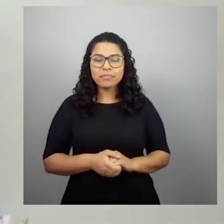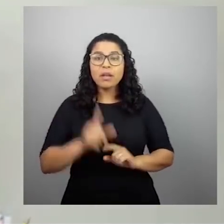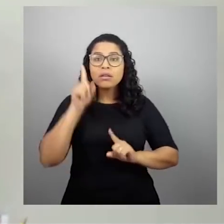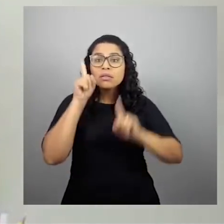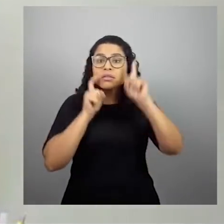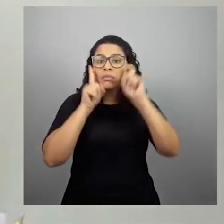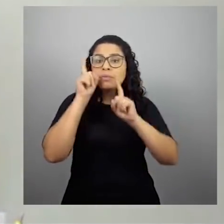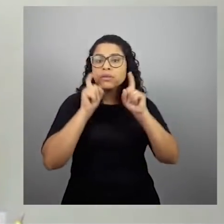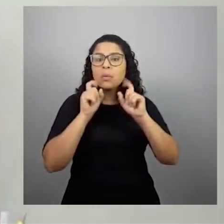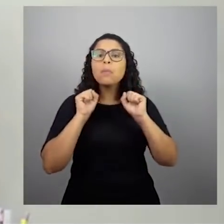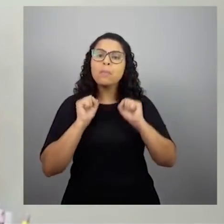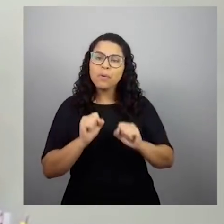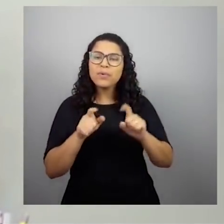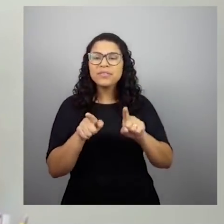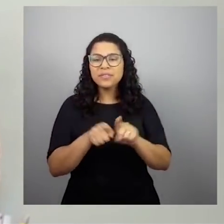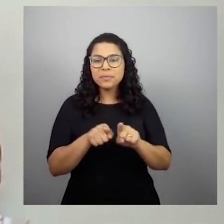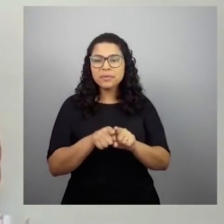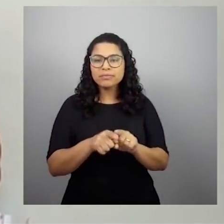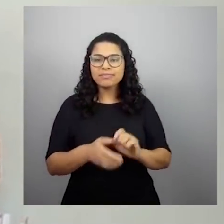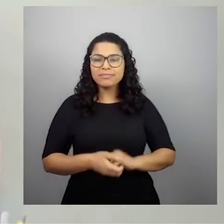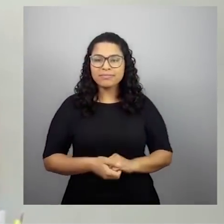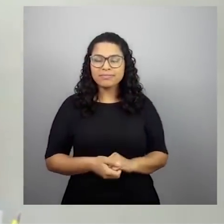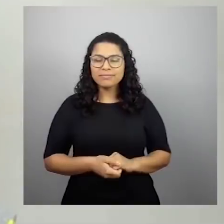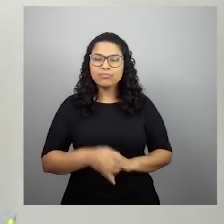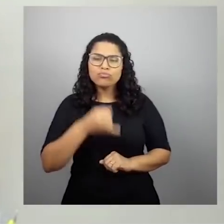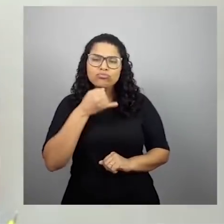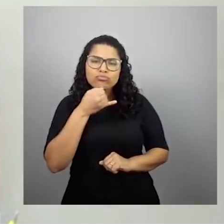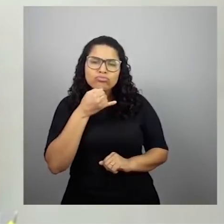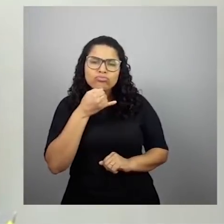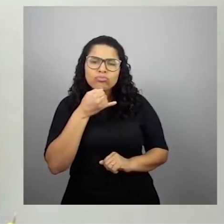caretas, carinha de feliz, de triste.